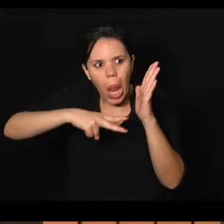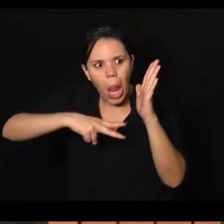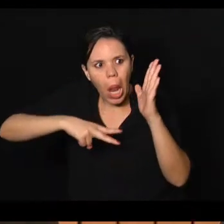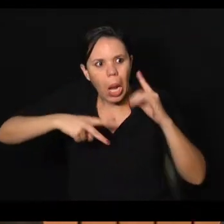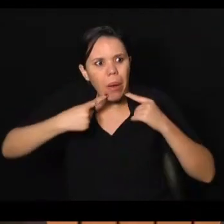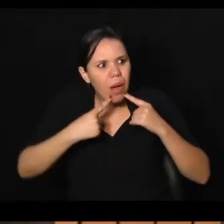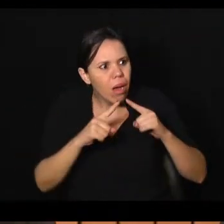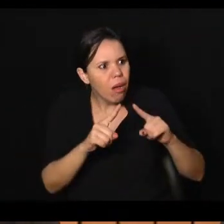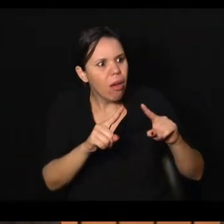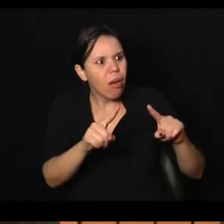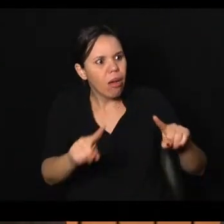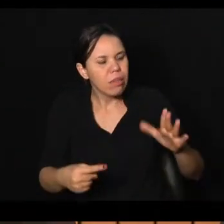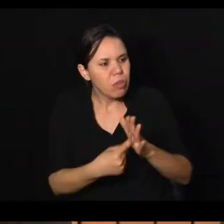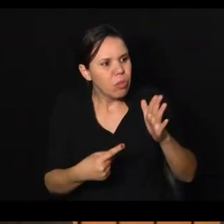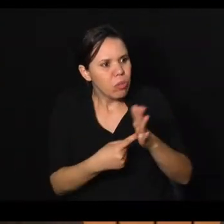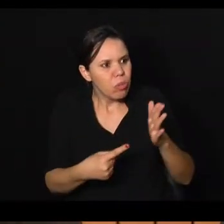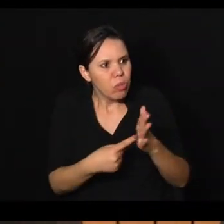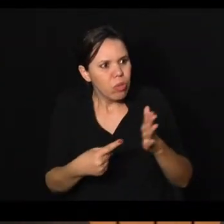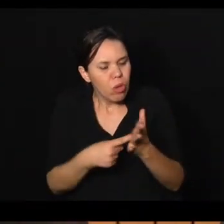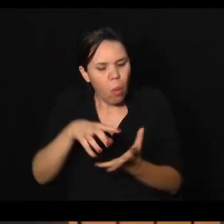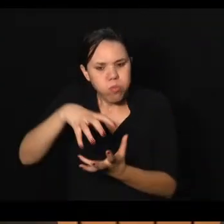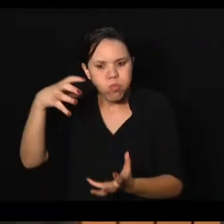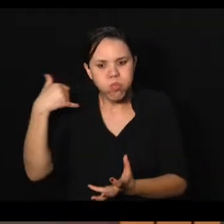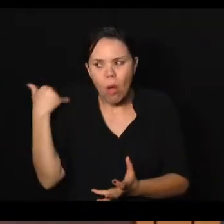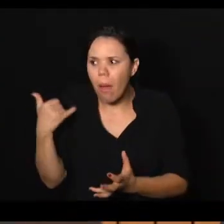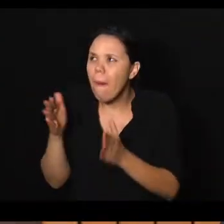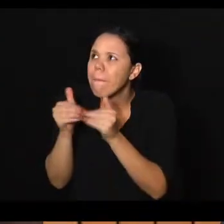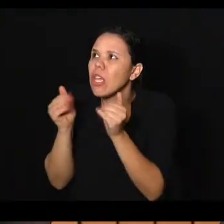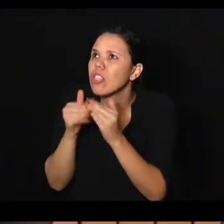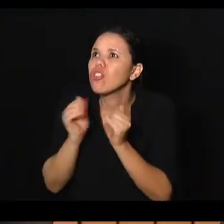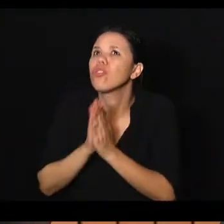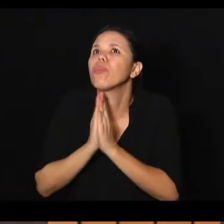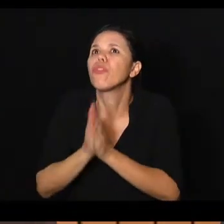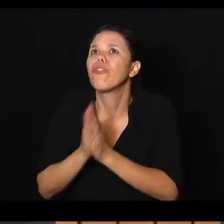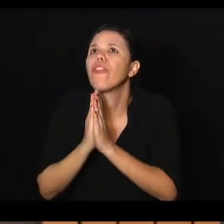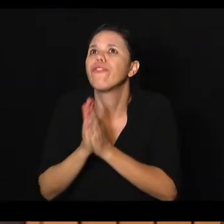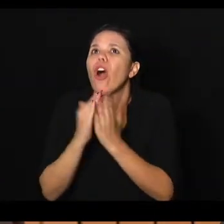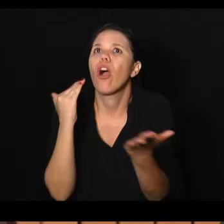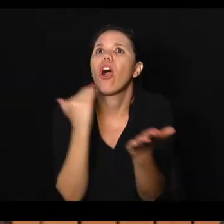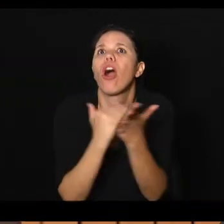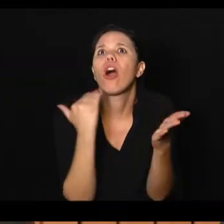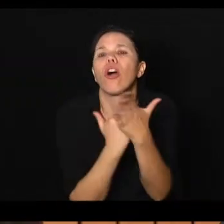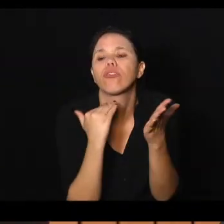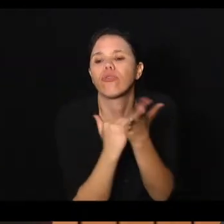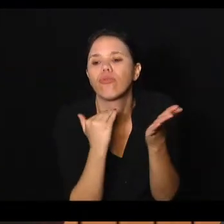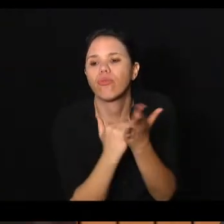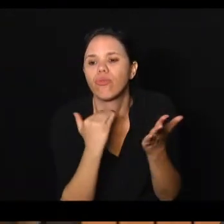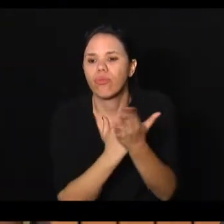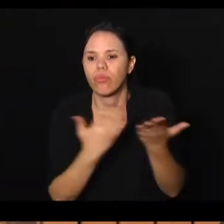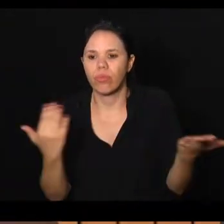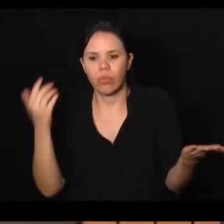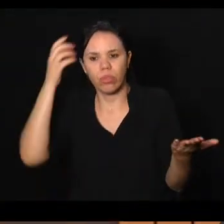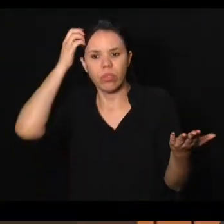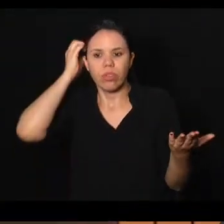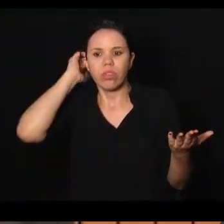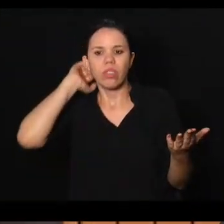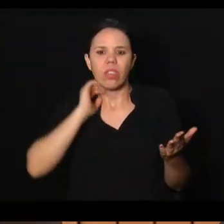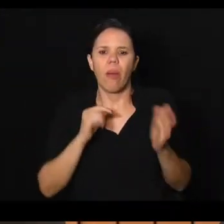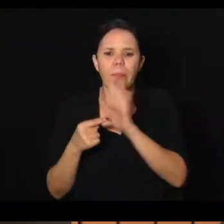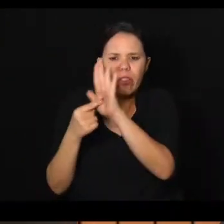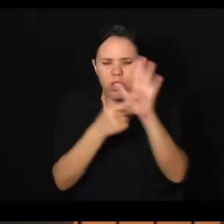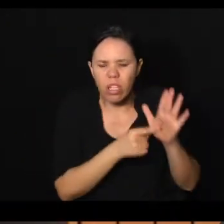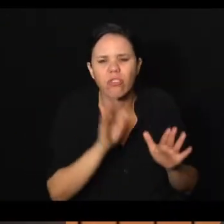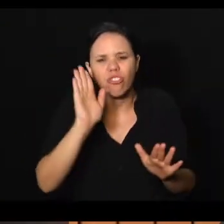chegam. Os idosos estão pedindo socorro nesta nação. Nós trouxemos muita evidência, a violência contra a criança,